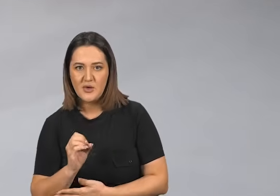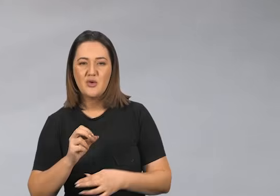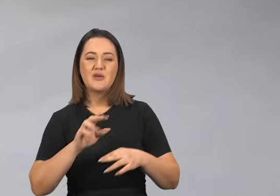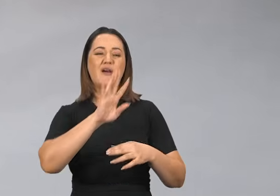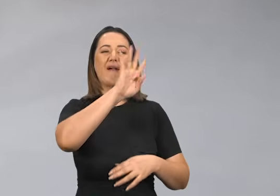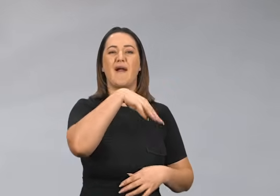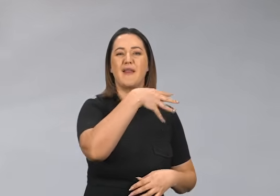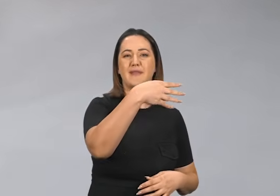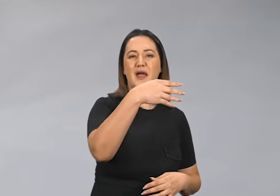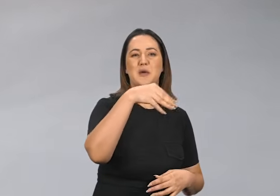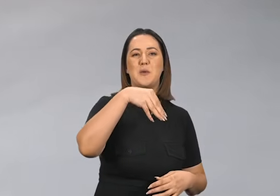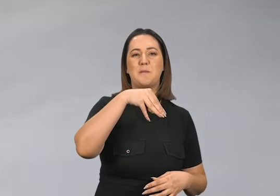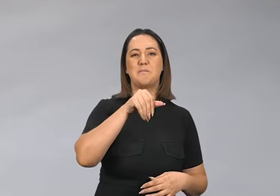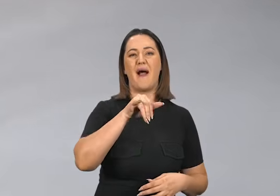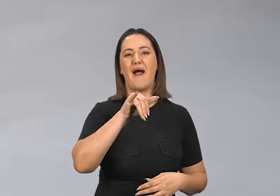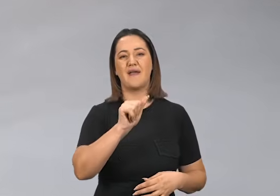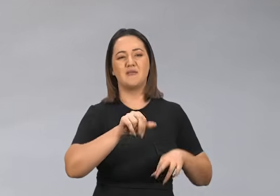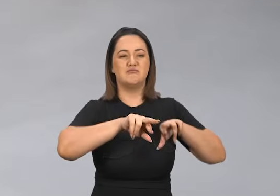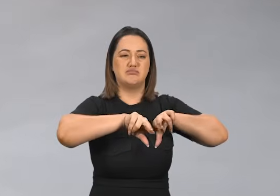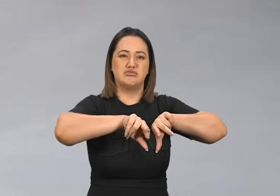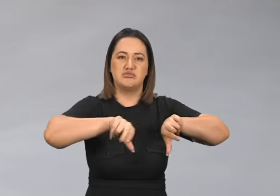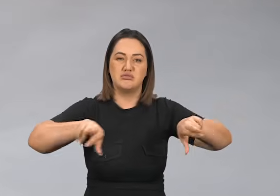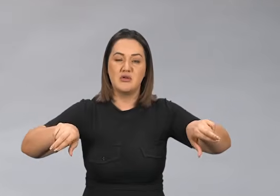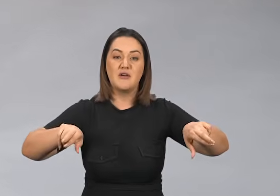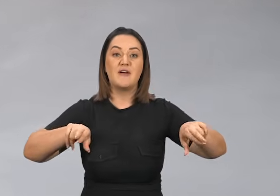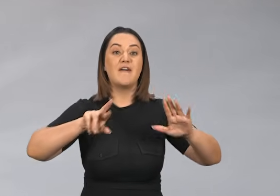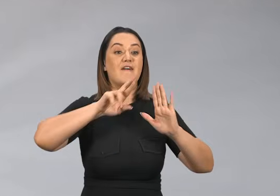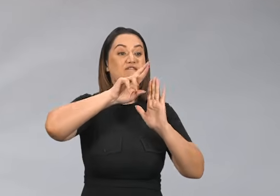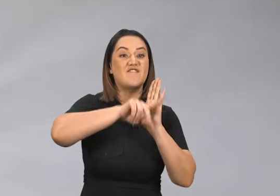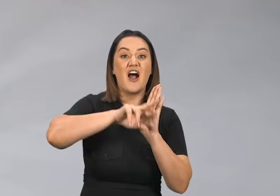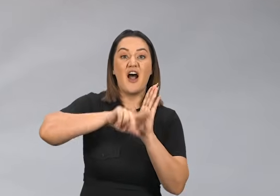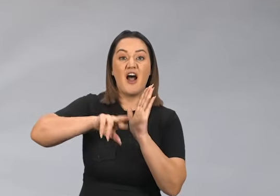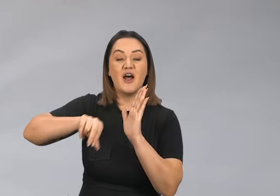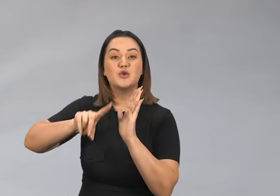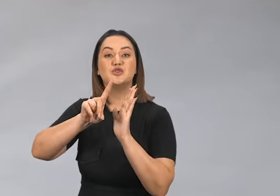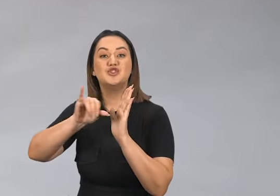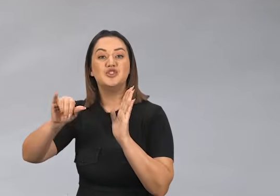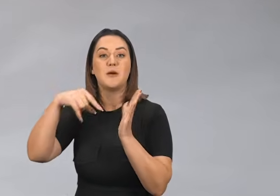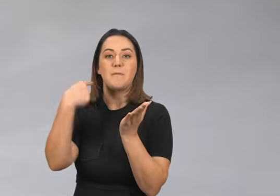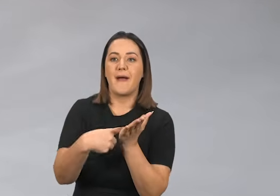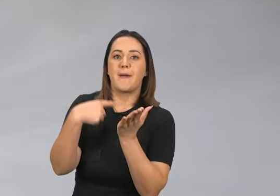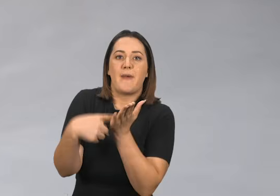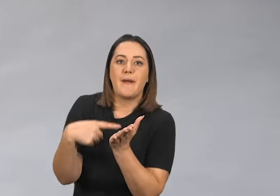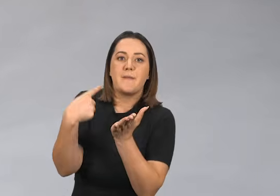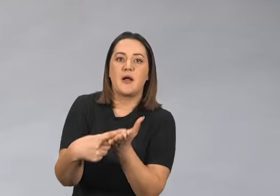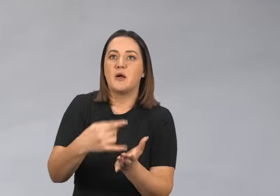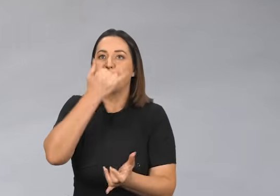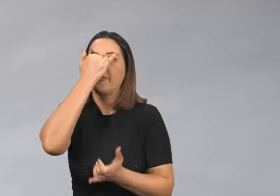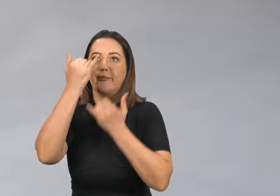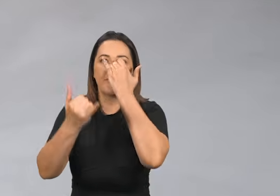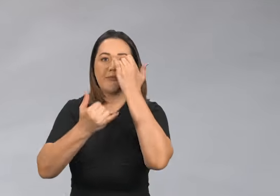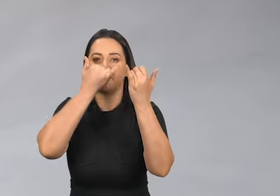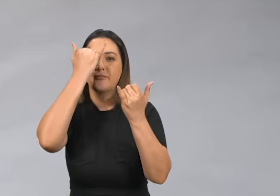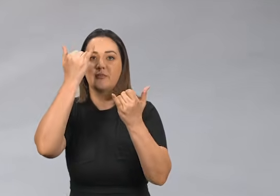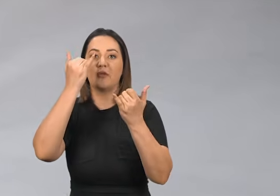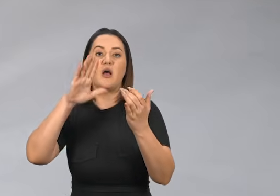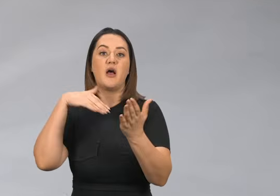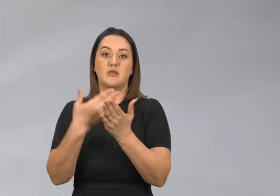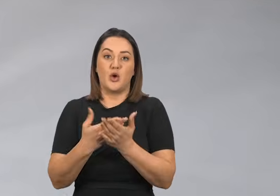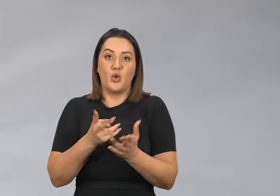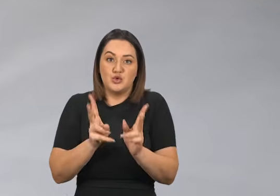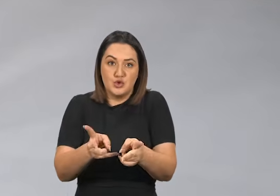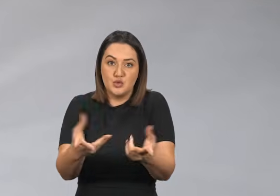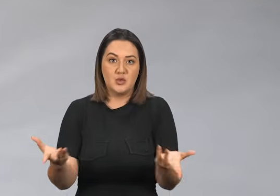calendário maia, não sei o quê. Chegou 2012, Jesus também não veio. E as pessoas não aprendem e continuam